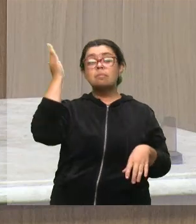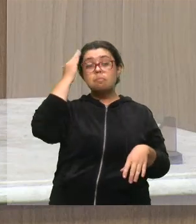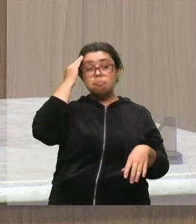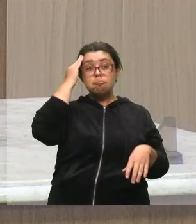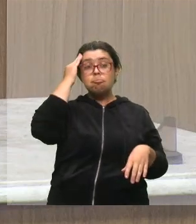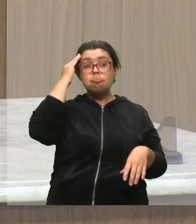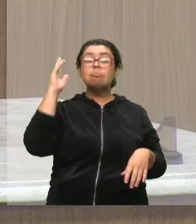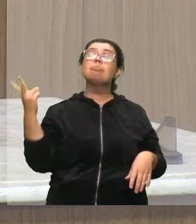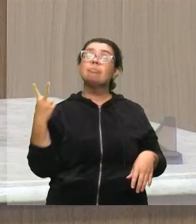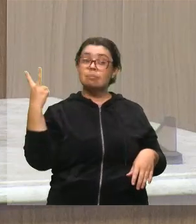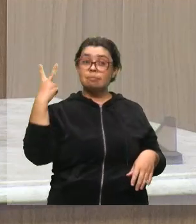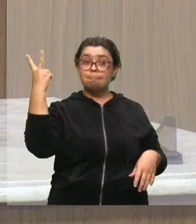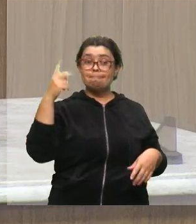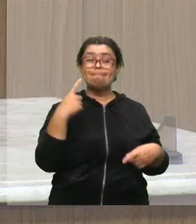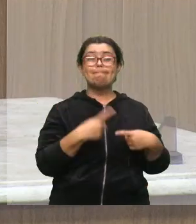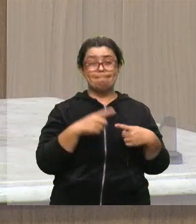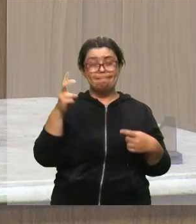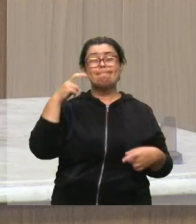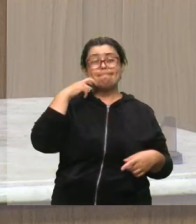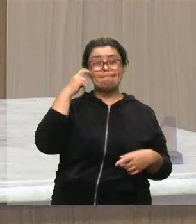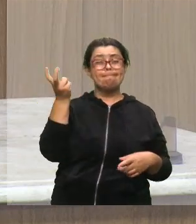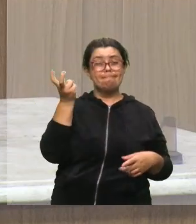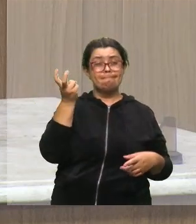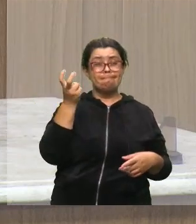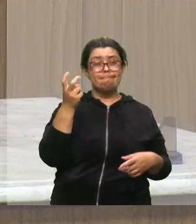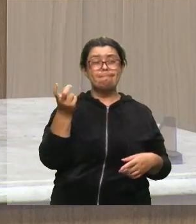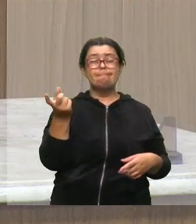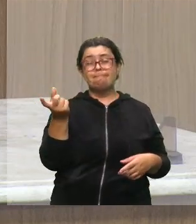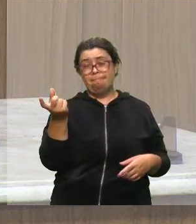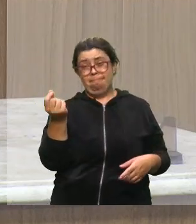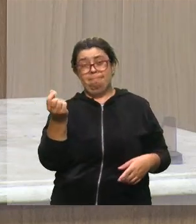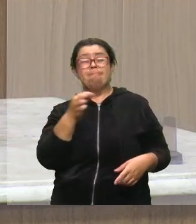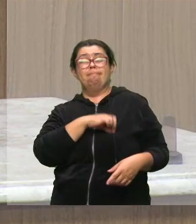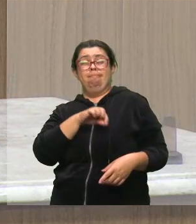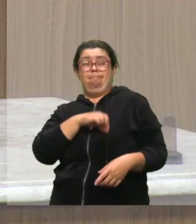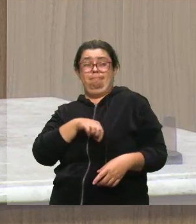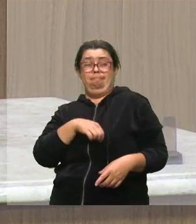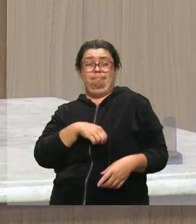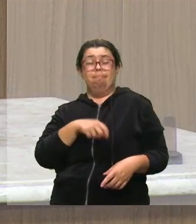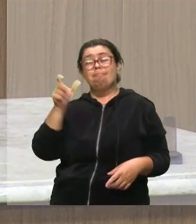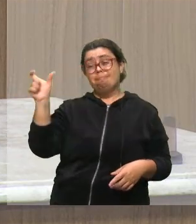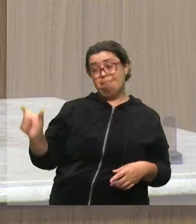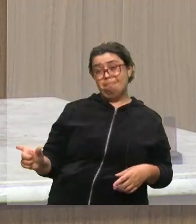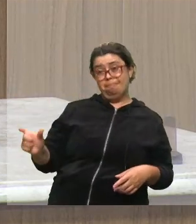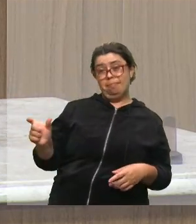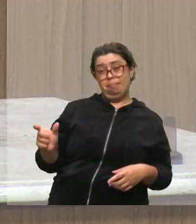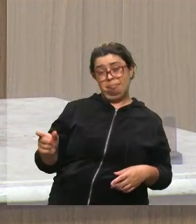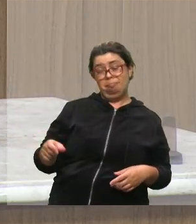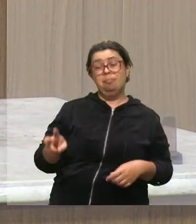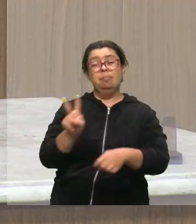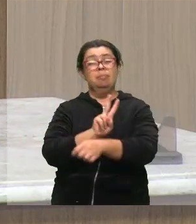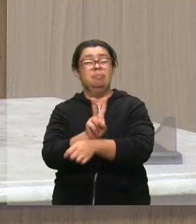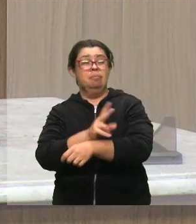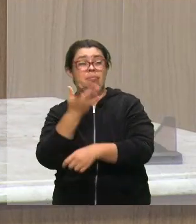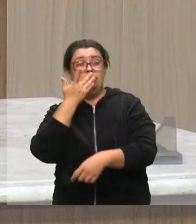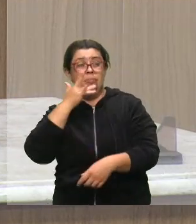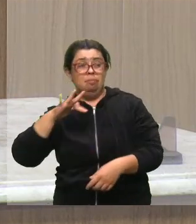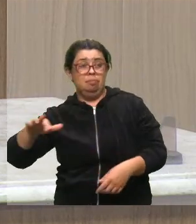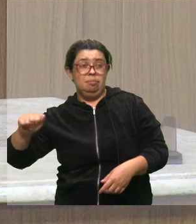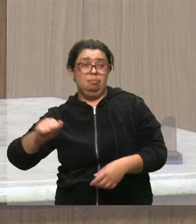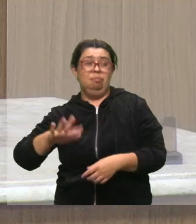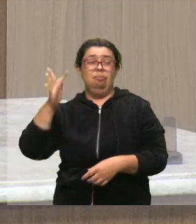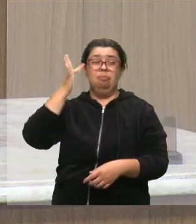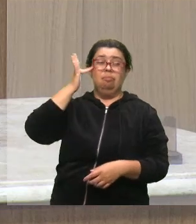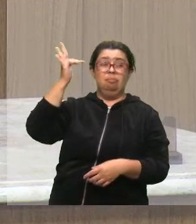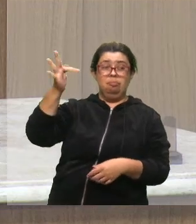valorização. É vergonhoso o salário que os nossos profissionais, que cuidam das nossas crianças, que são o futuro da